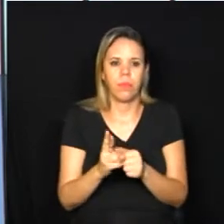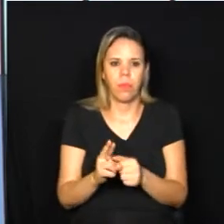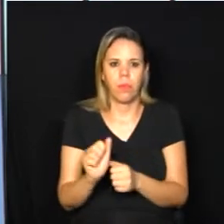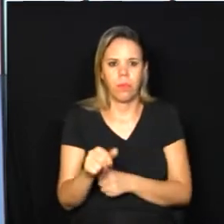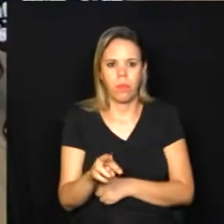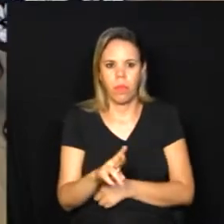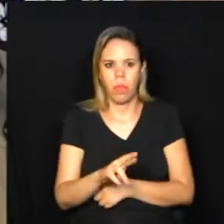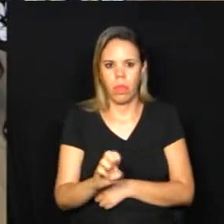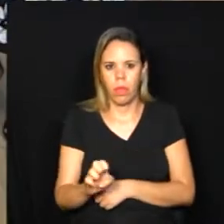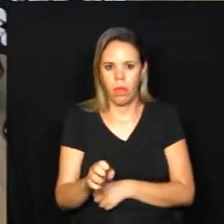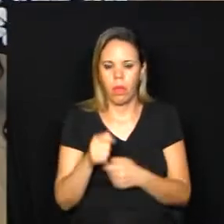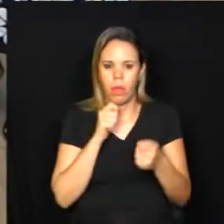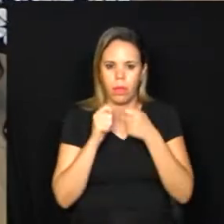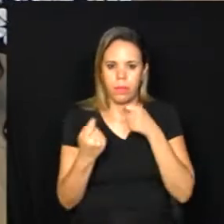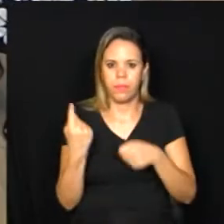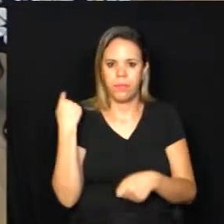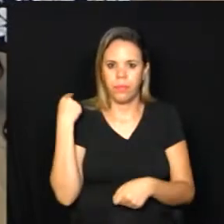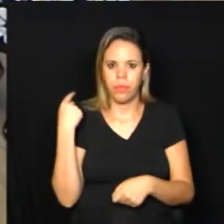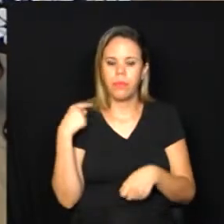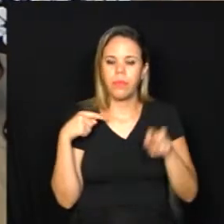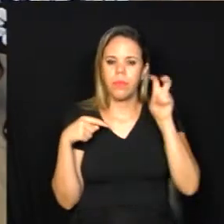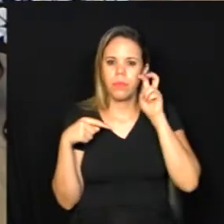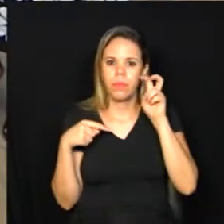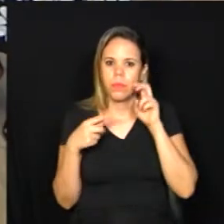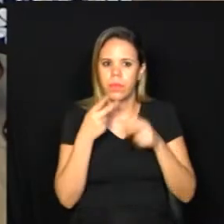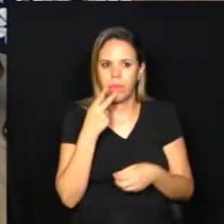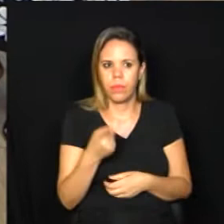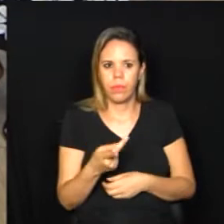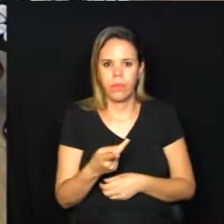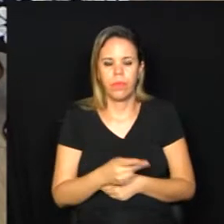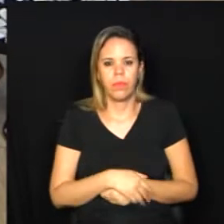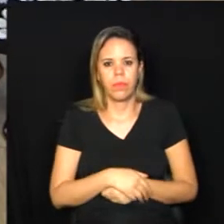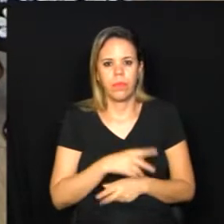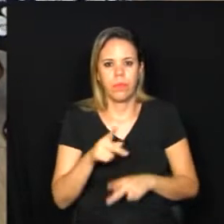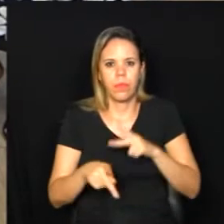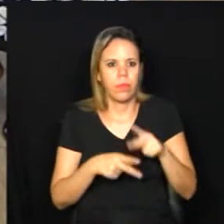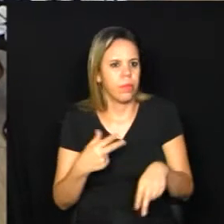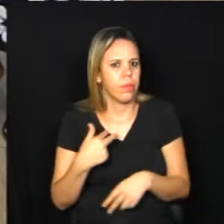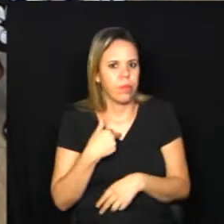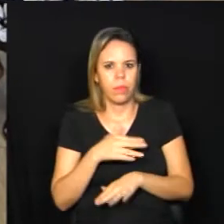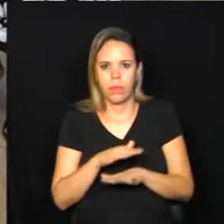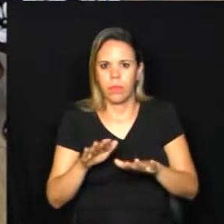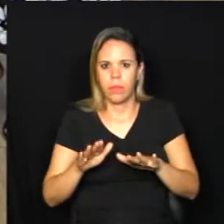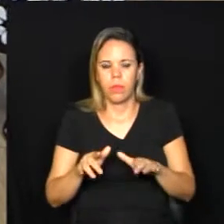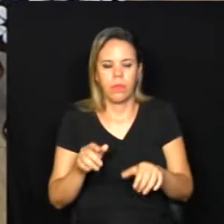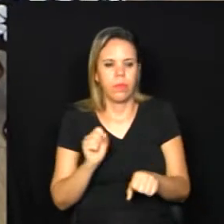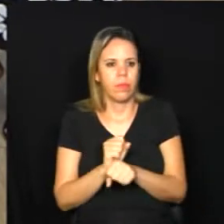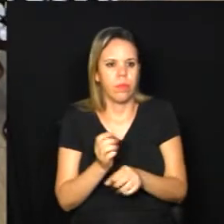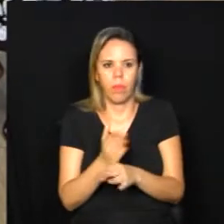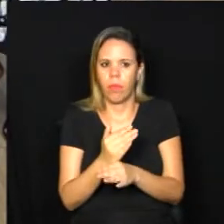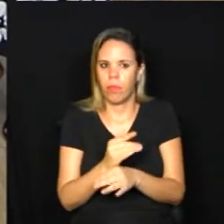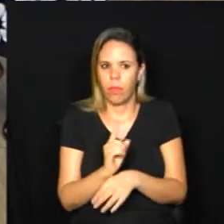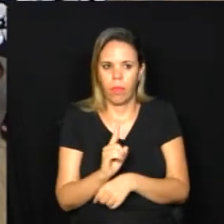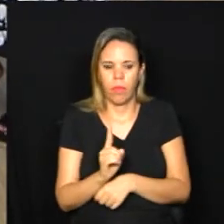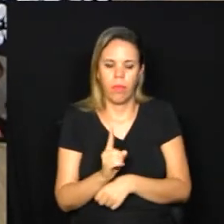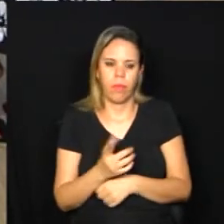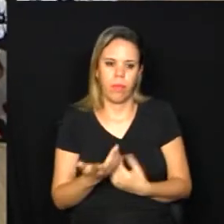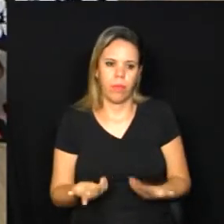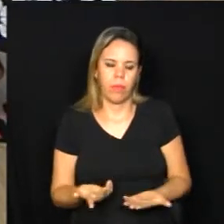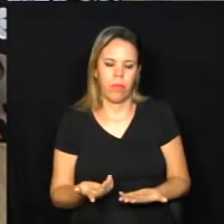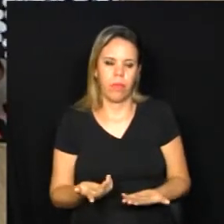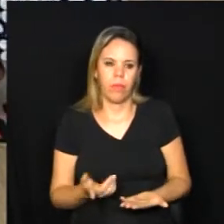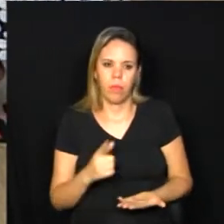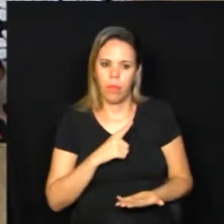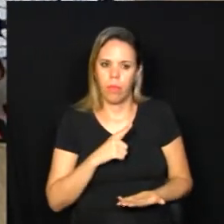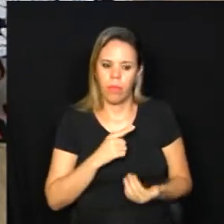você entrevistou na última quinta-feira, disse: a população não pode baixar a guarda. Exatamente, a gente ainda